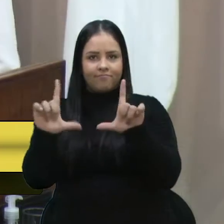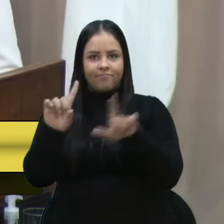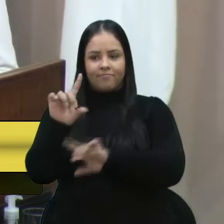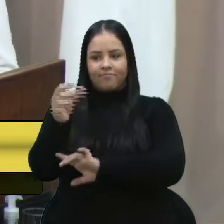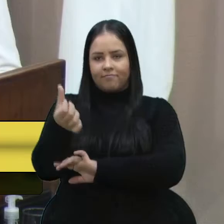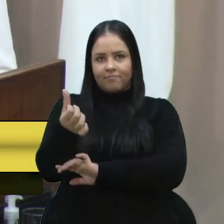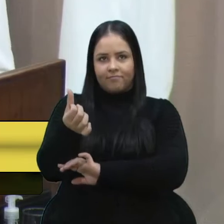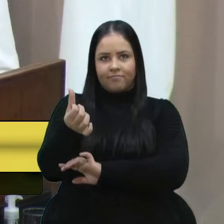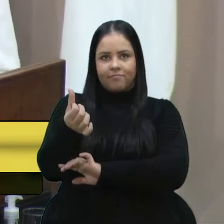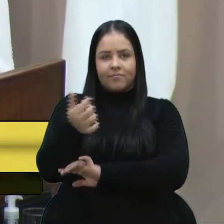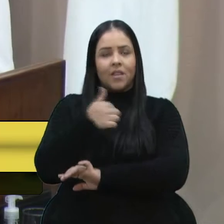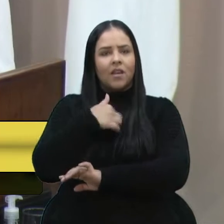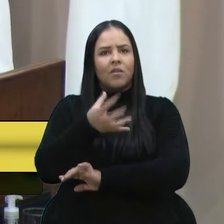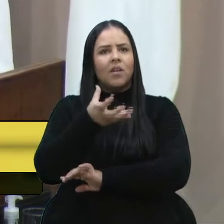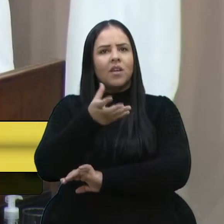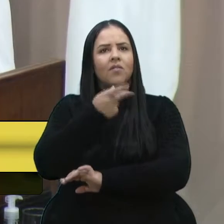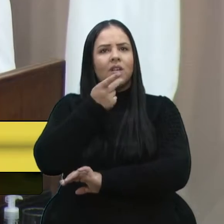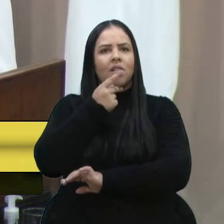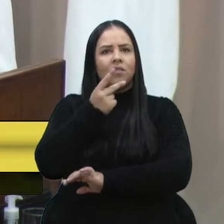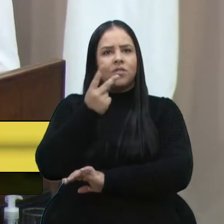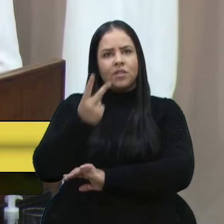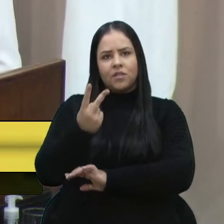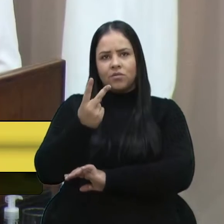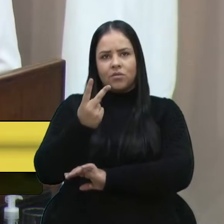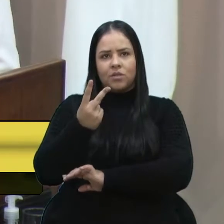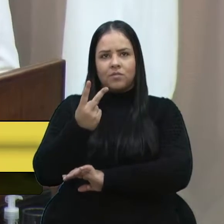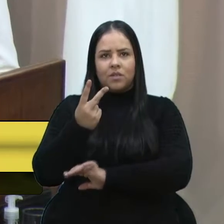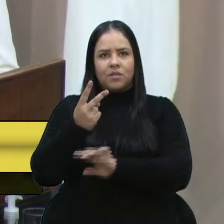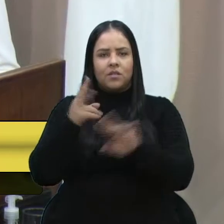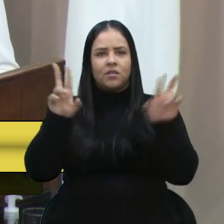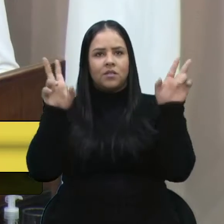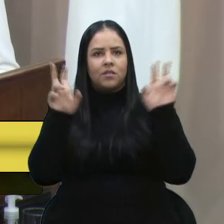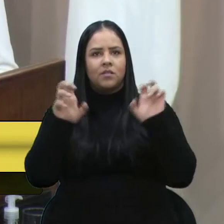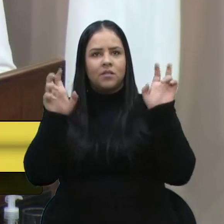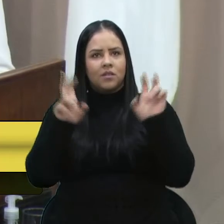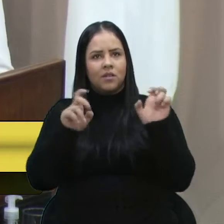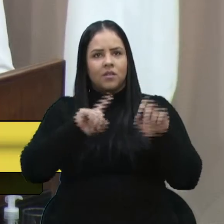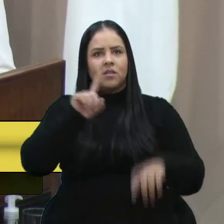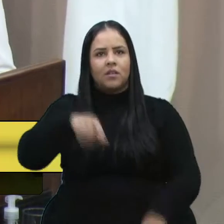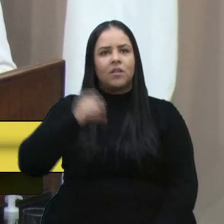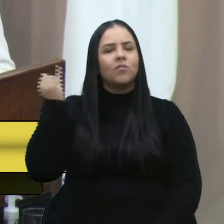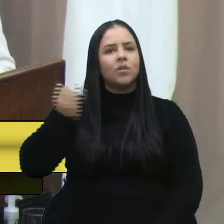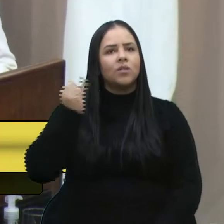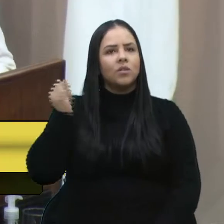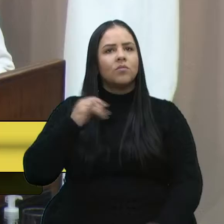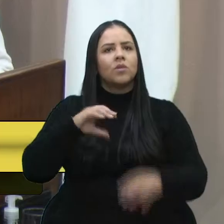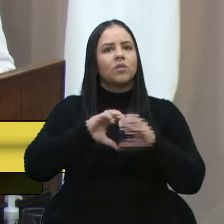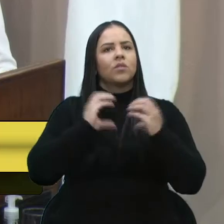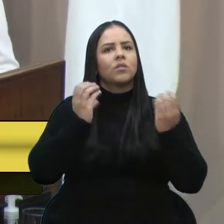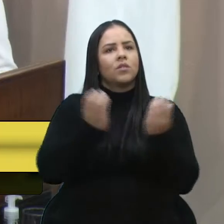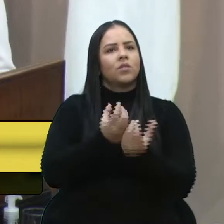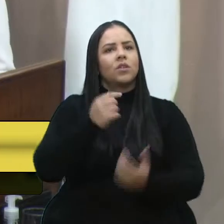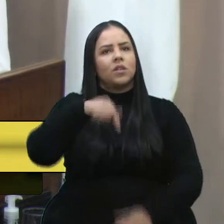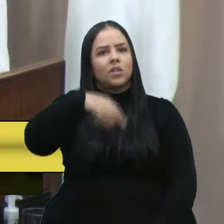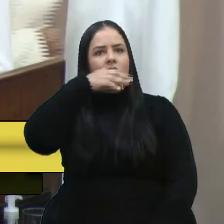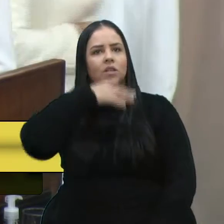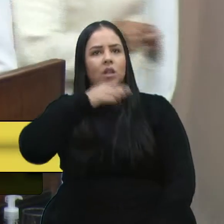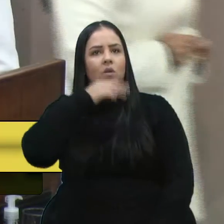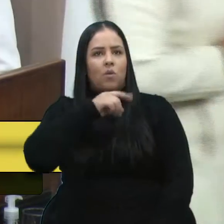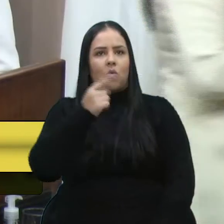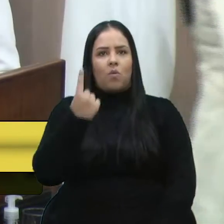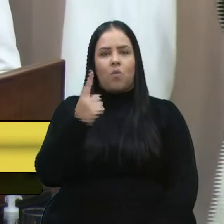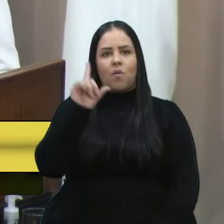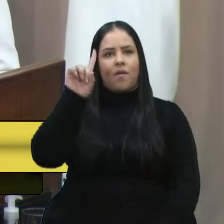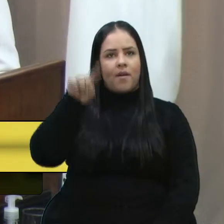gostaria de trazer dois assuntos que eu considero de suma importância para a comunidade de Caxias. Um deles é